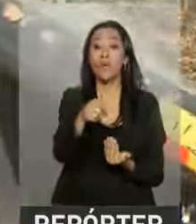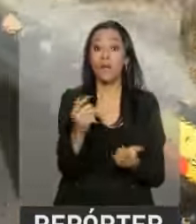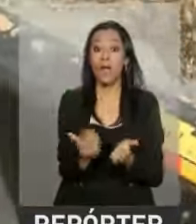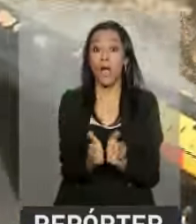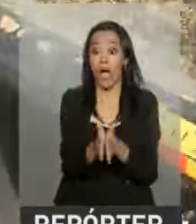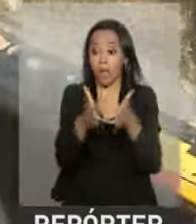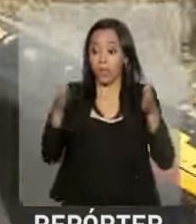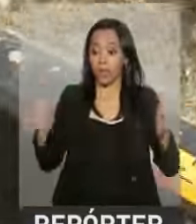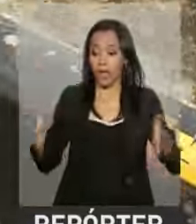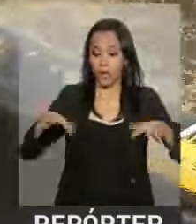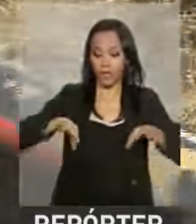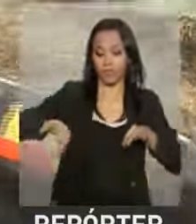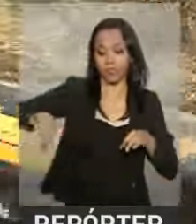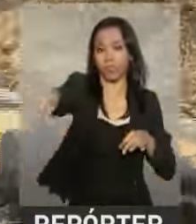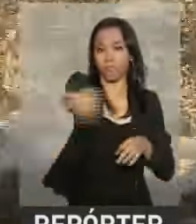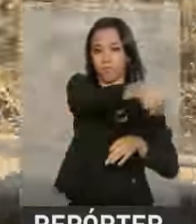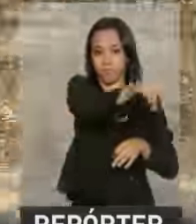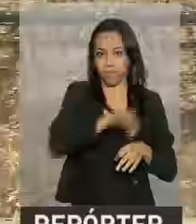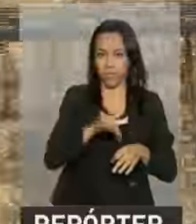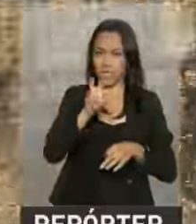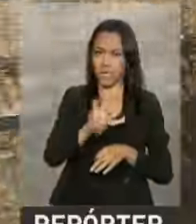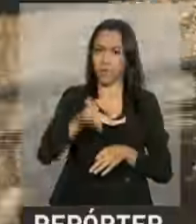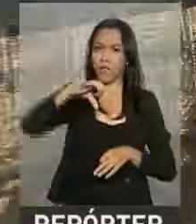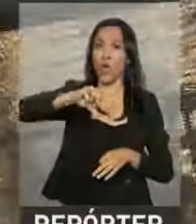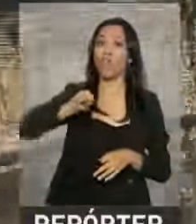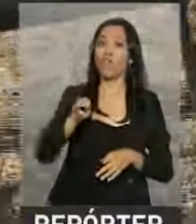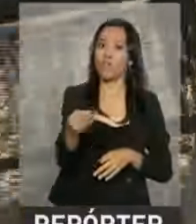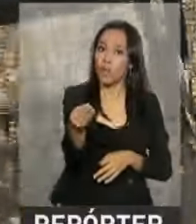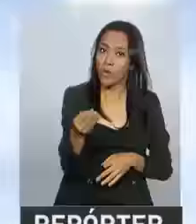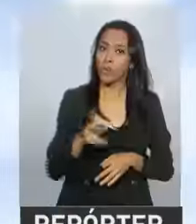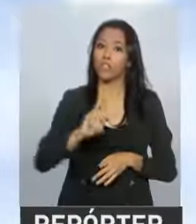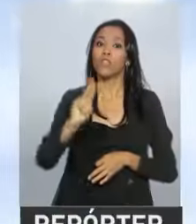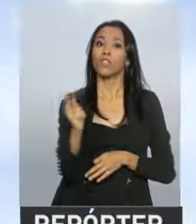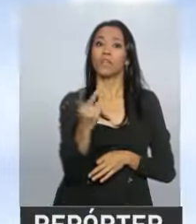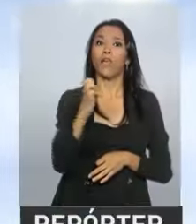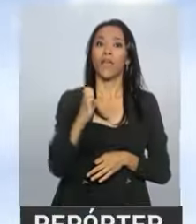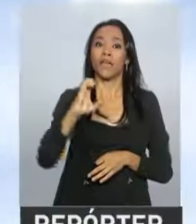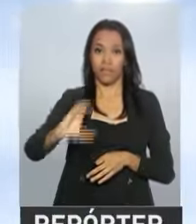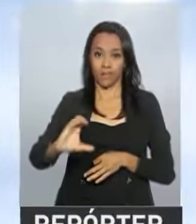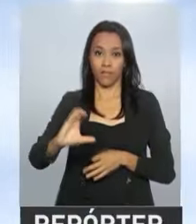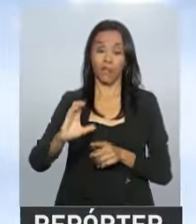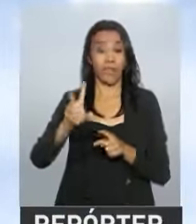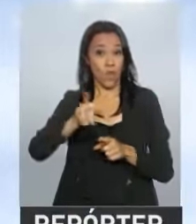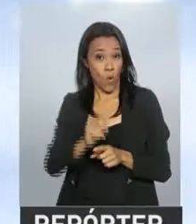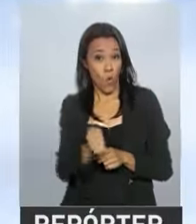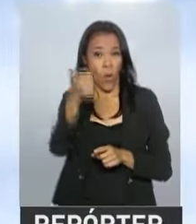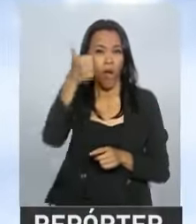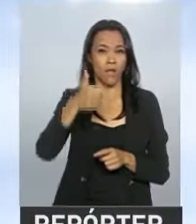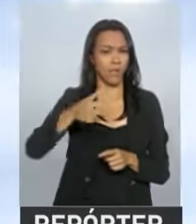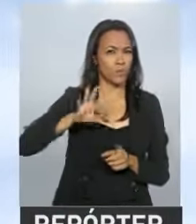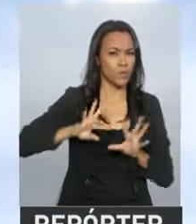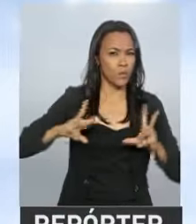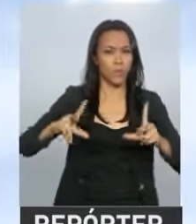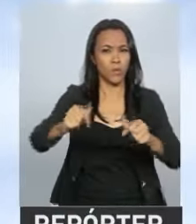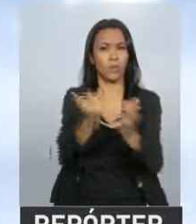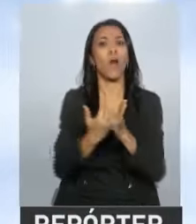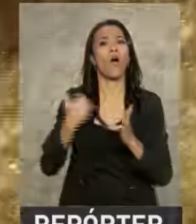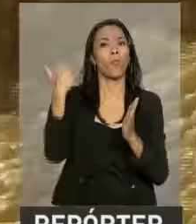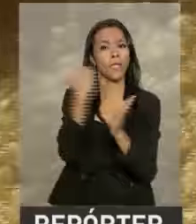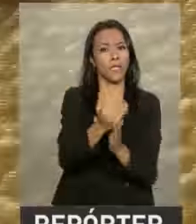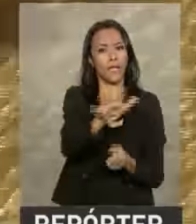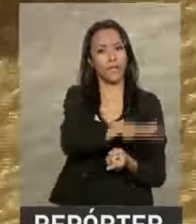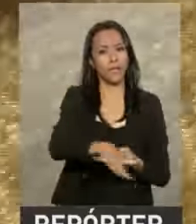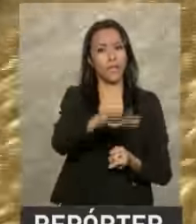pode passar de 59 milhões de hectares quase todas as culturas devem ter aumento de produção destaque